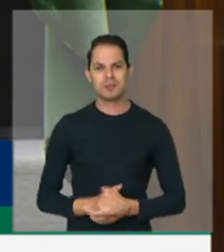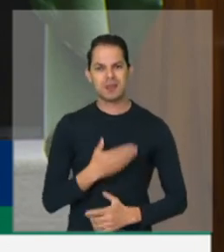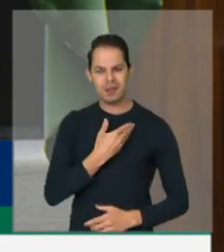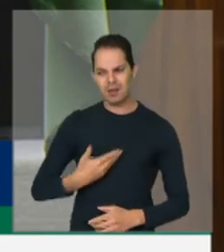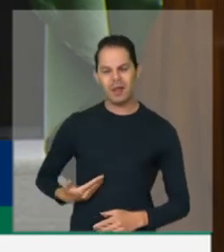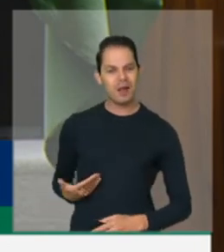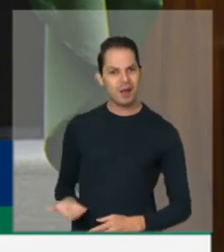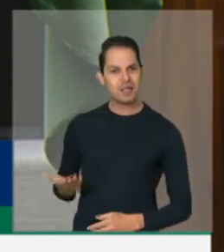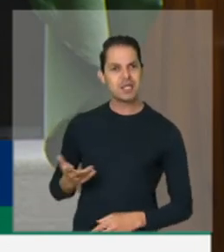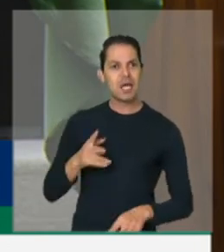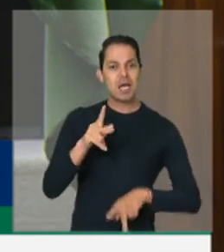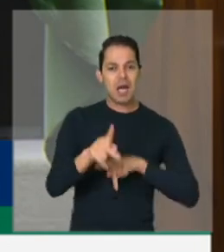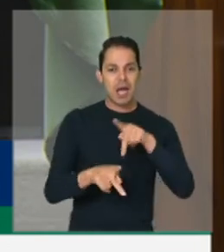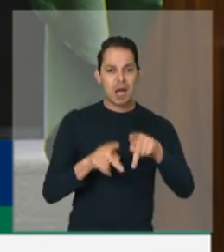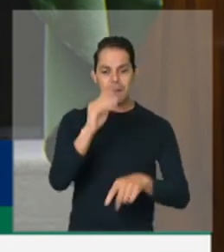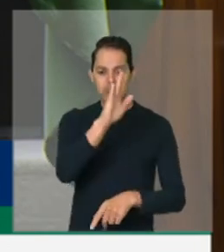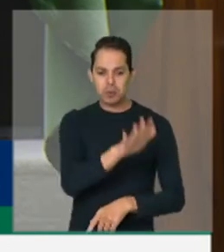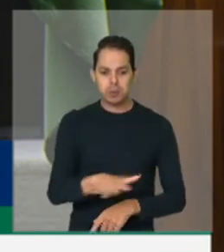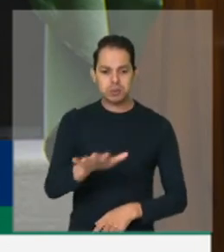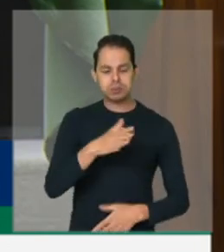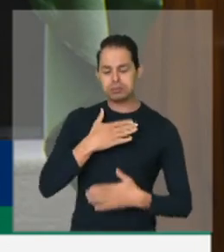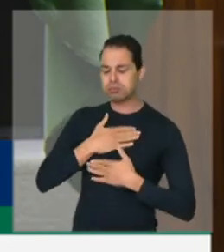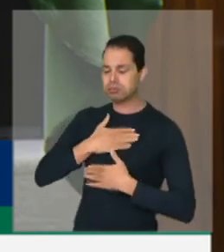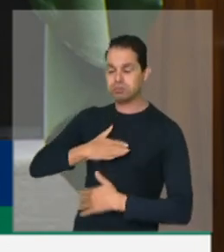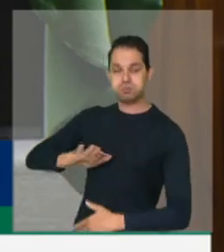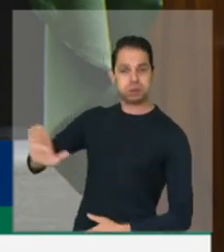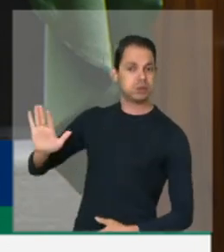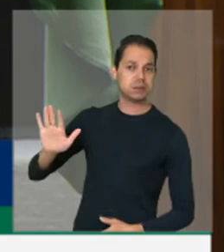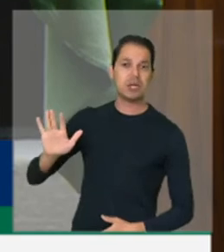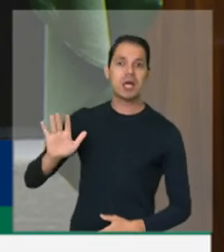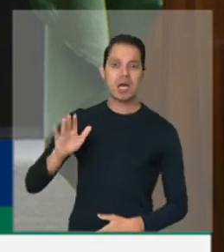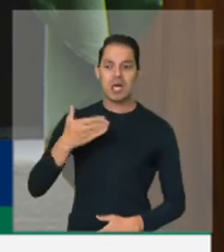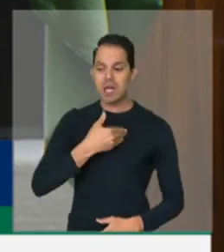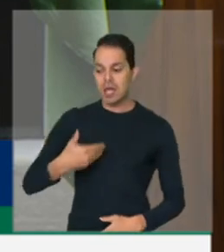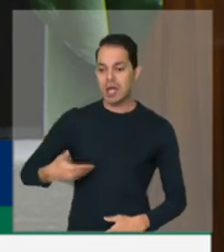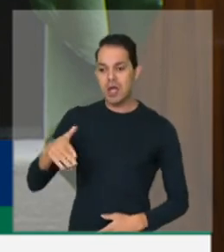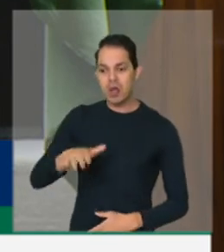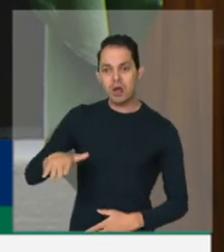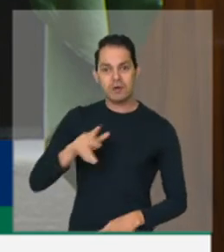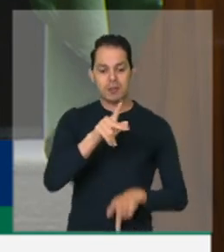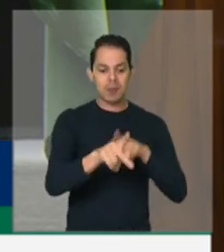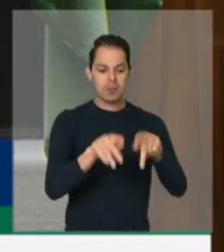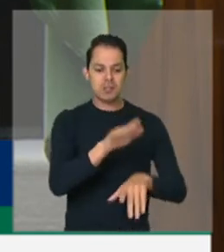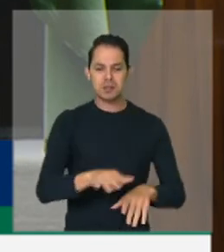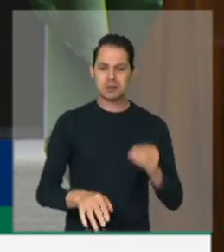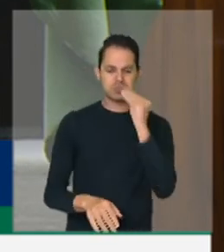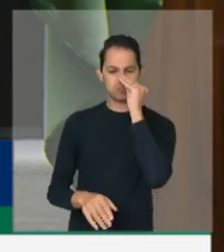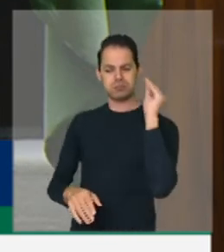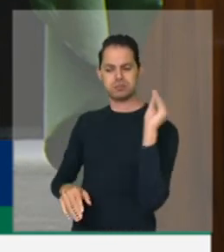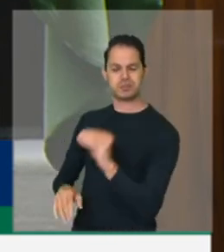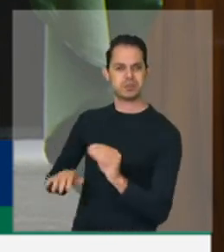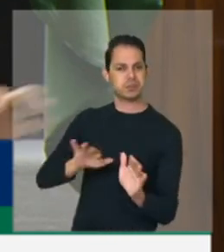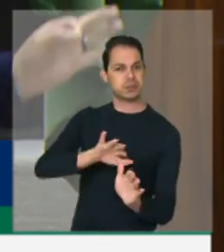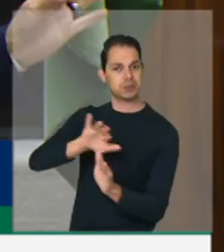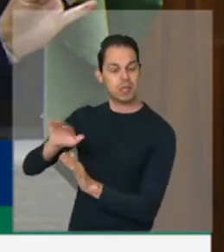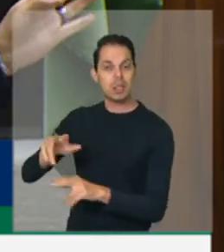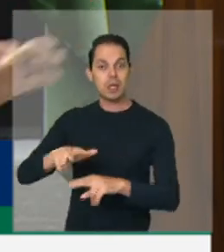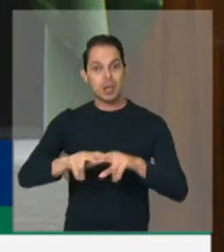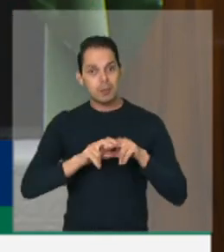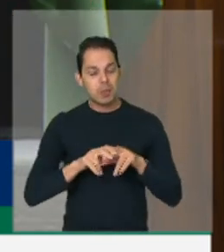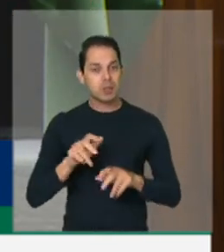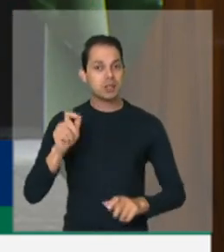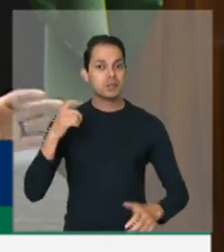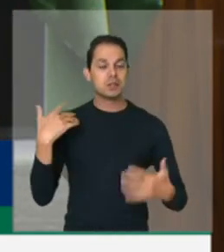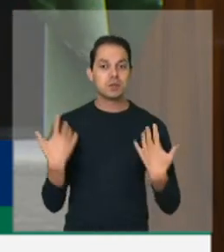que a população brasileira está repudiando. É esse governo, deputado Mourão, que a população rejeita. É por isso que o desespero